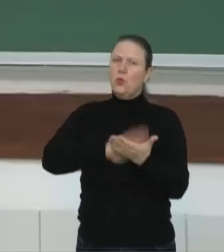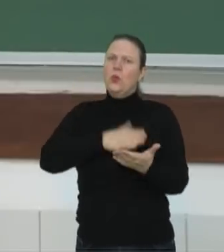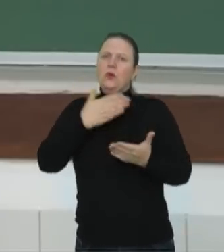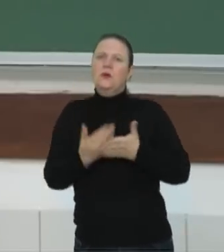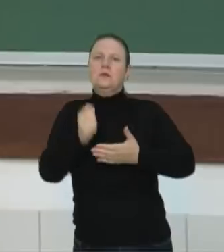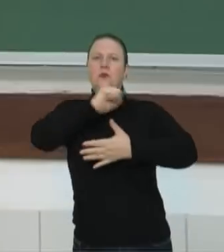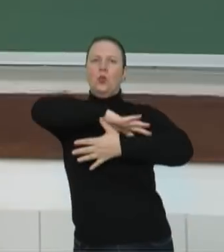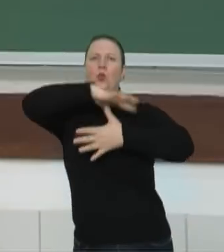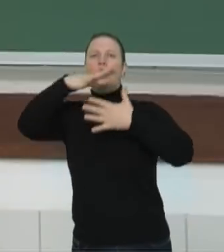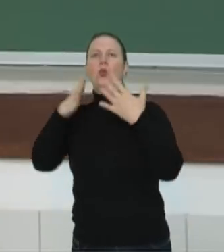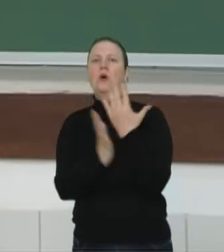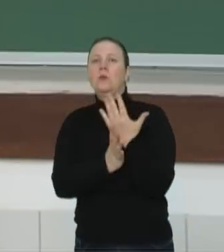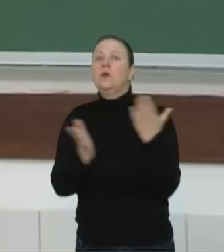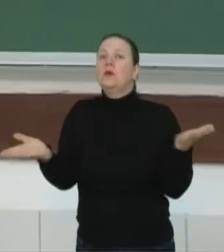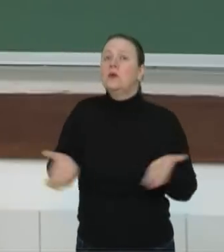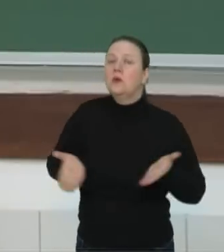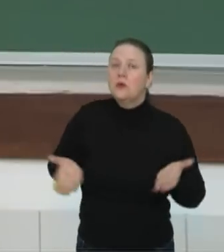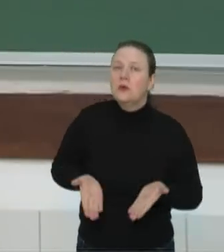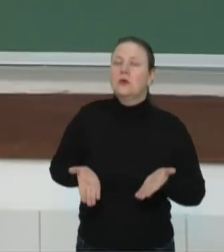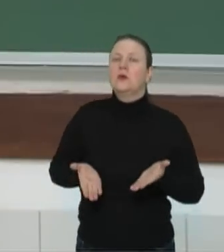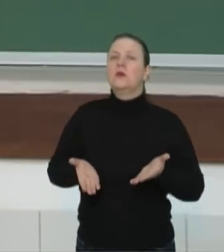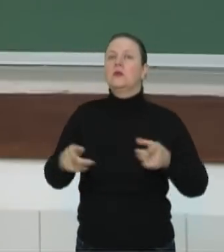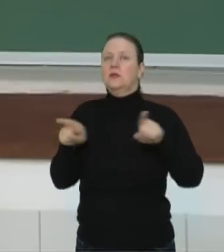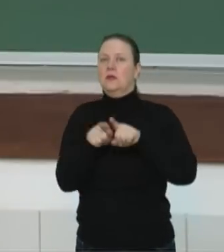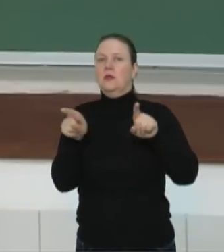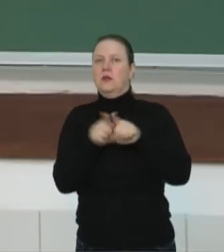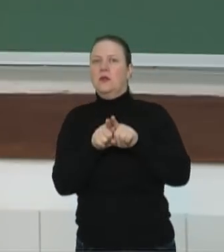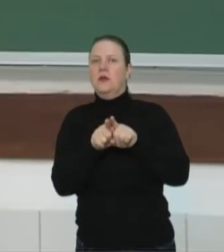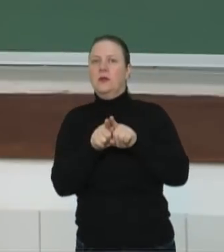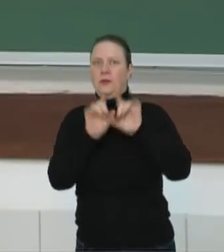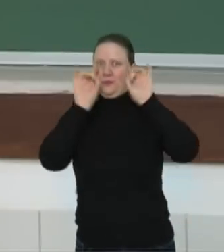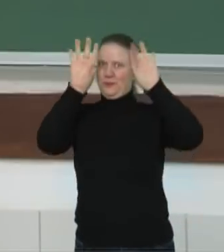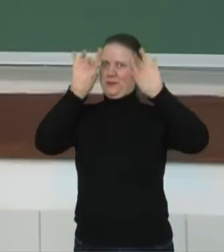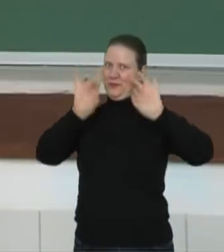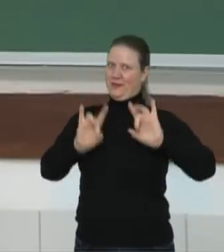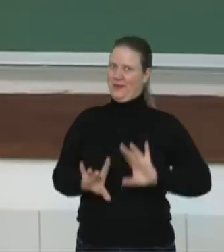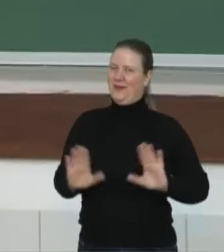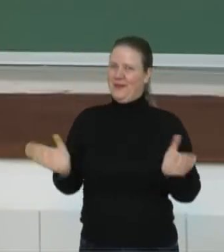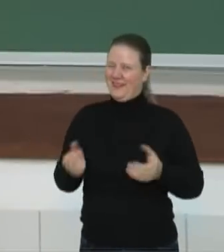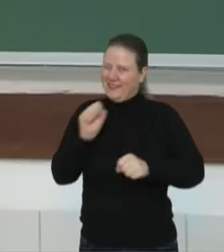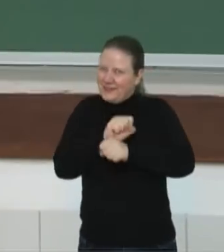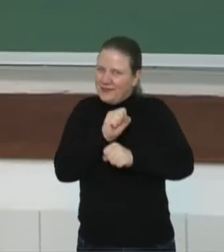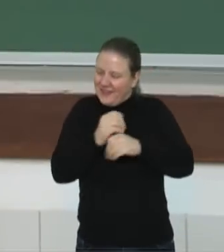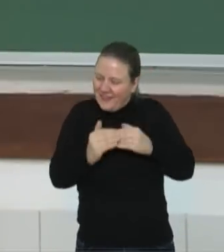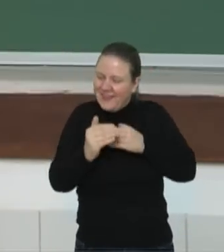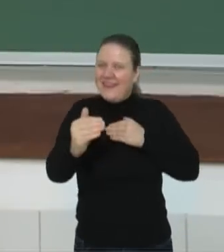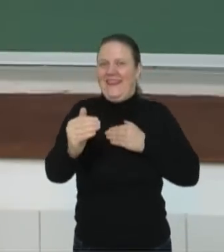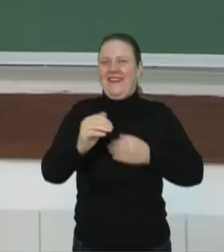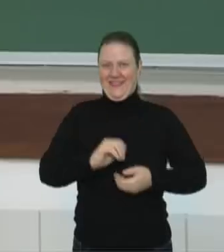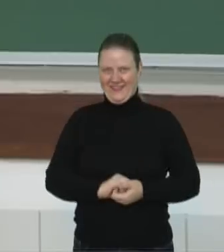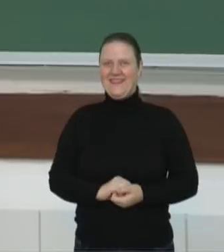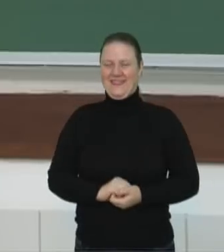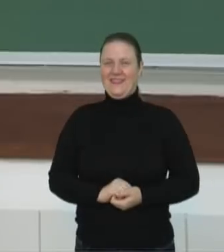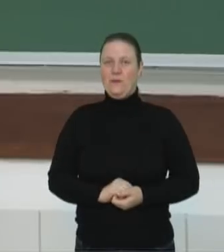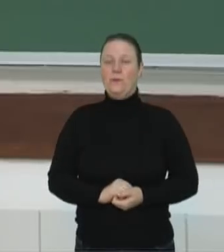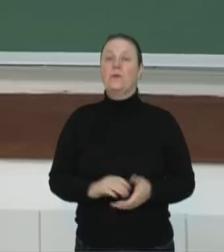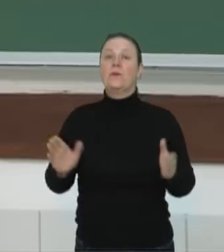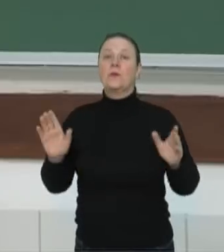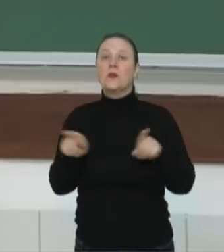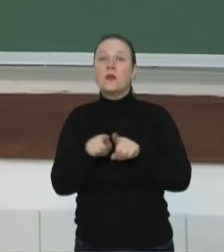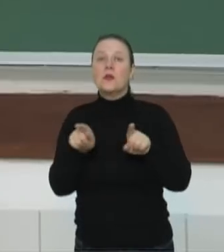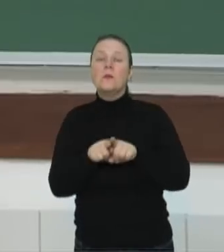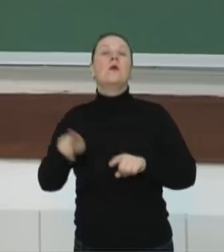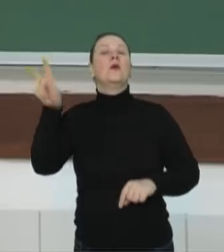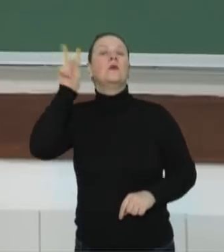de Libras. Mas hoje ela ainda vai ter uma participação especial, só vocês esperarem um pouquinho. Ainda eu quero